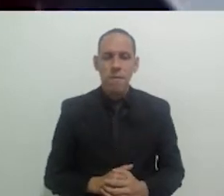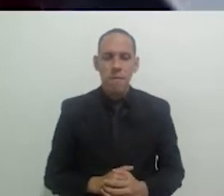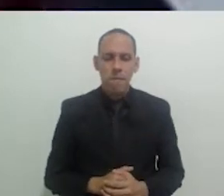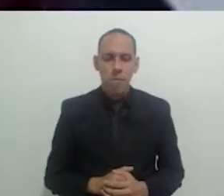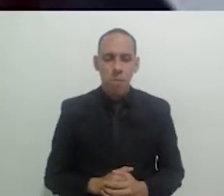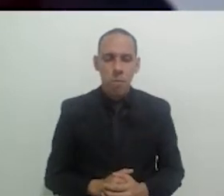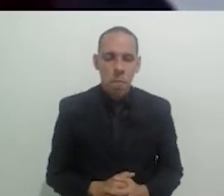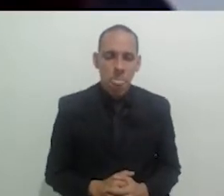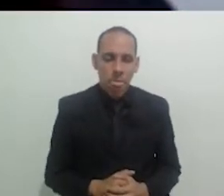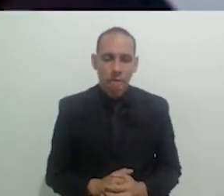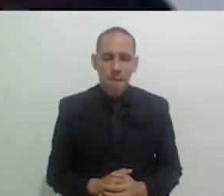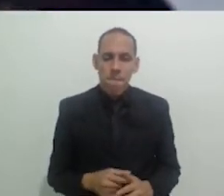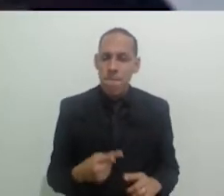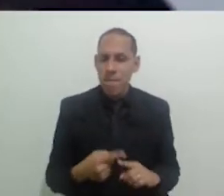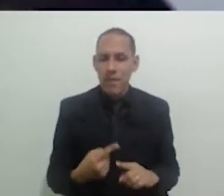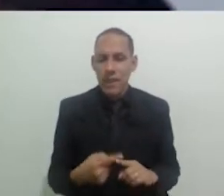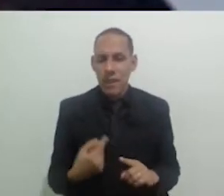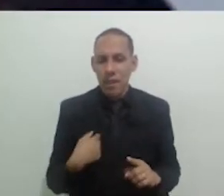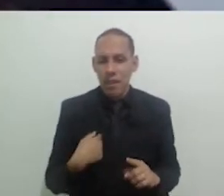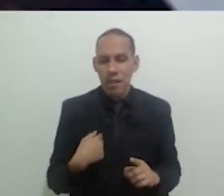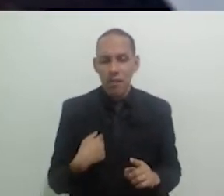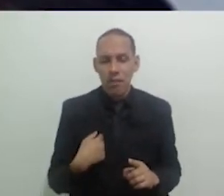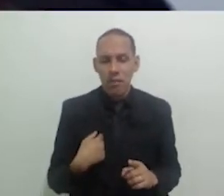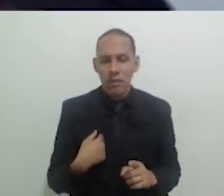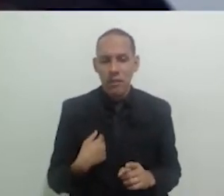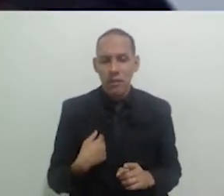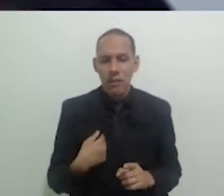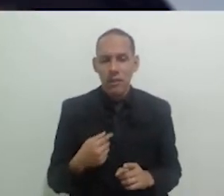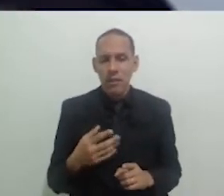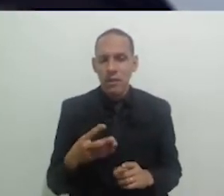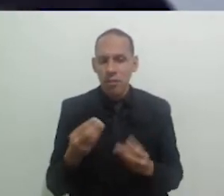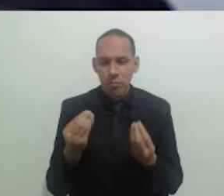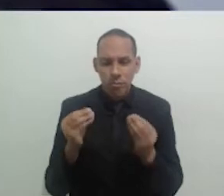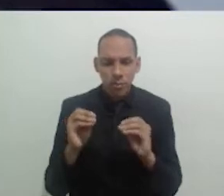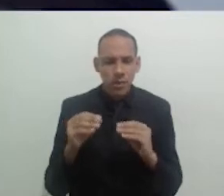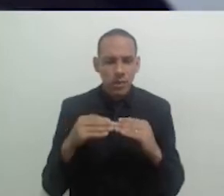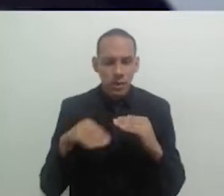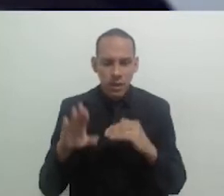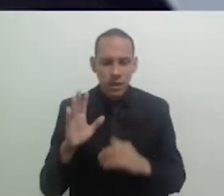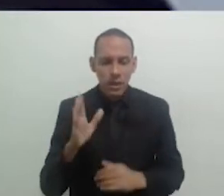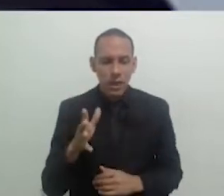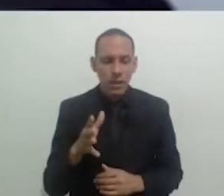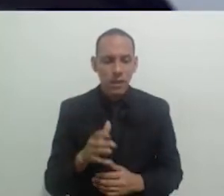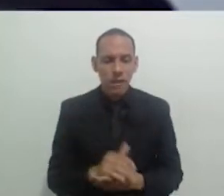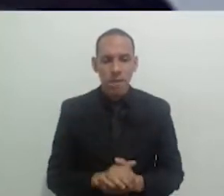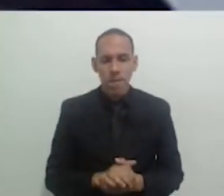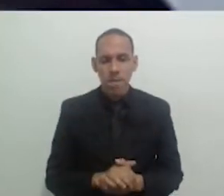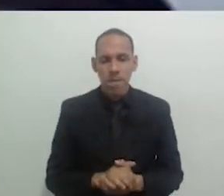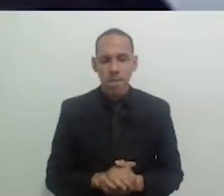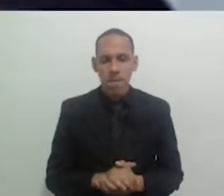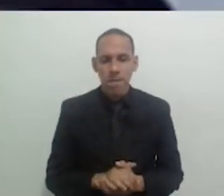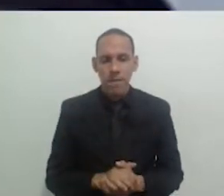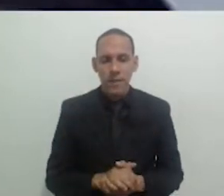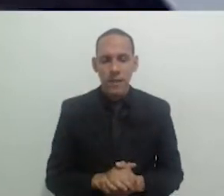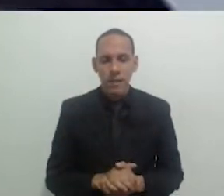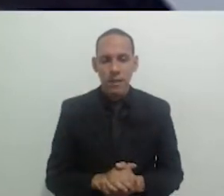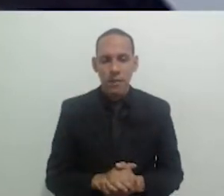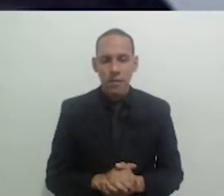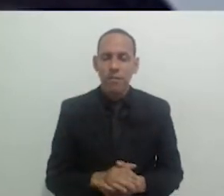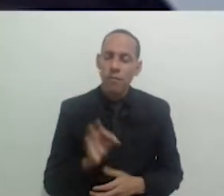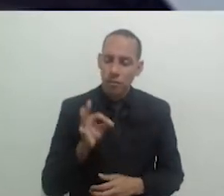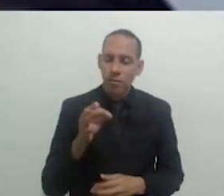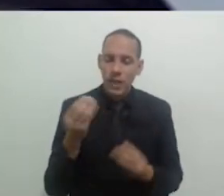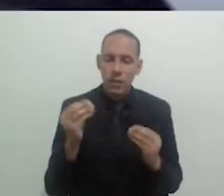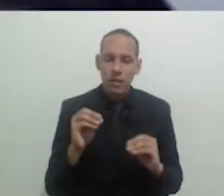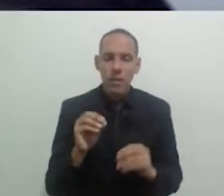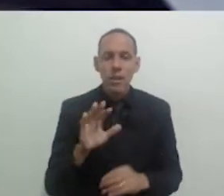Porque eu tinha feito... eu já lancei isso aqui, a divergência. A divergência está posta aí. Está posta. Mas